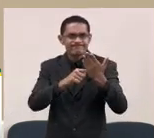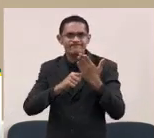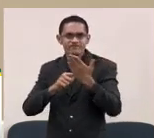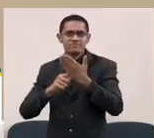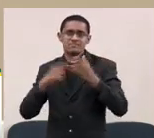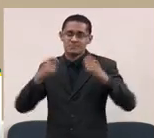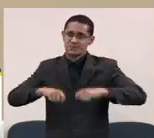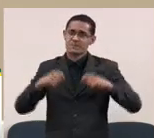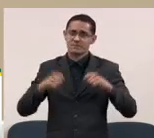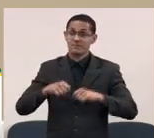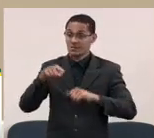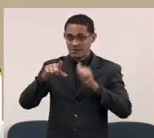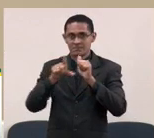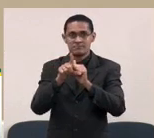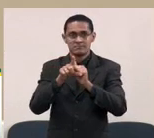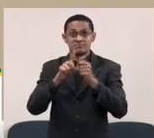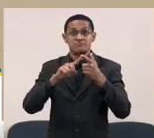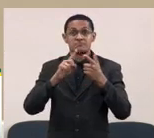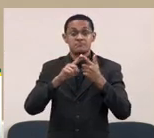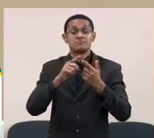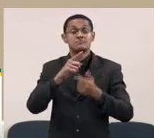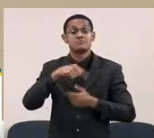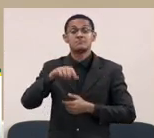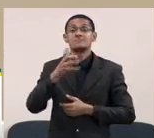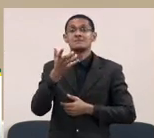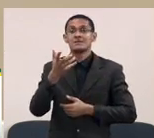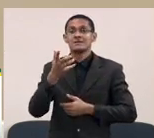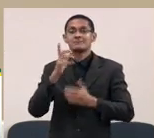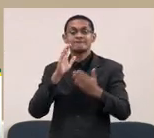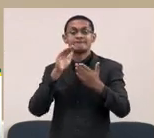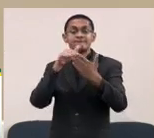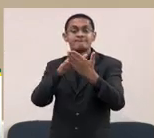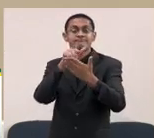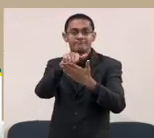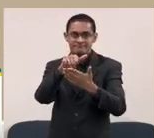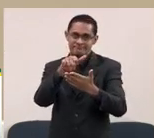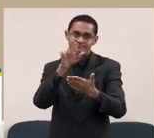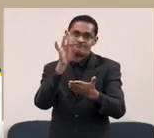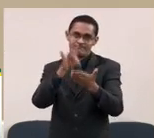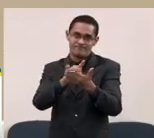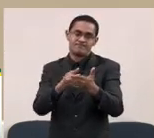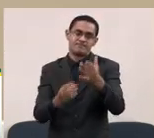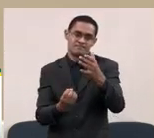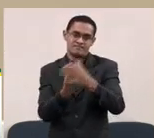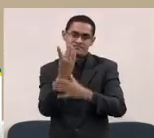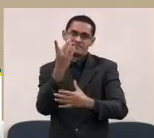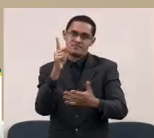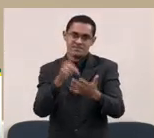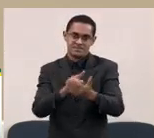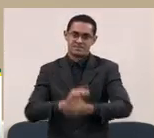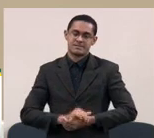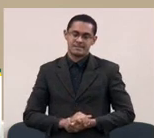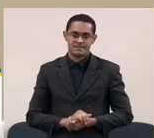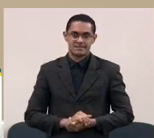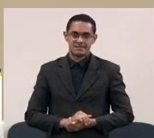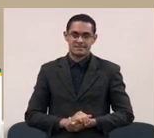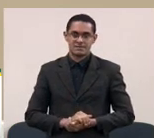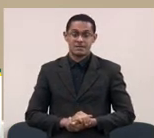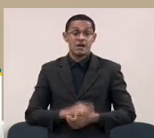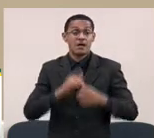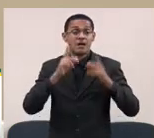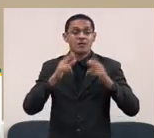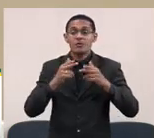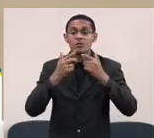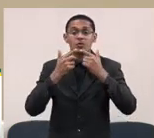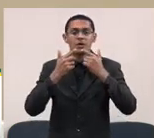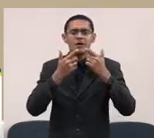apoio dessa casa para a gente chegar a esse patamar. Precisamos conseguir falar uma linguagem